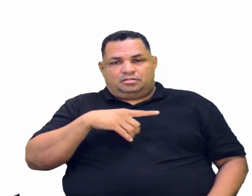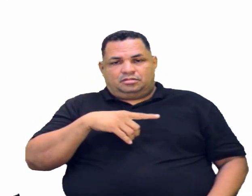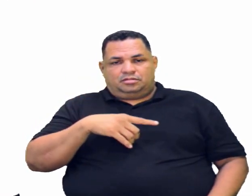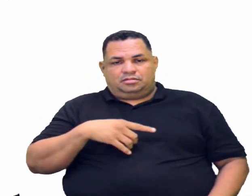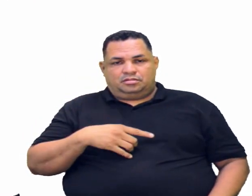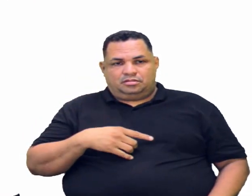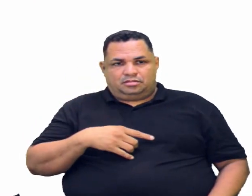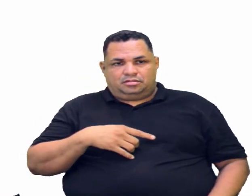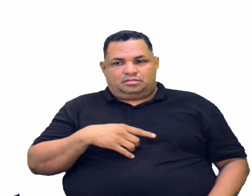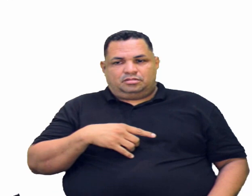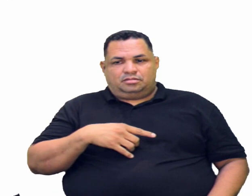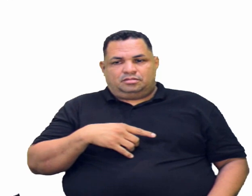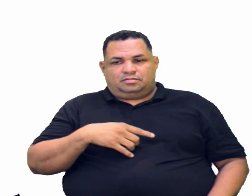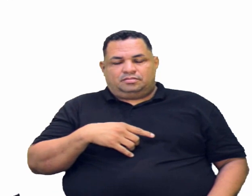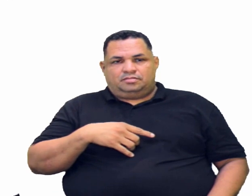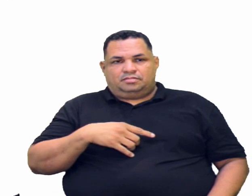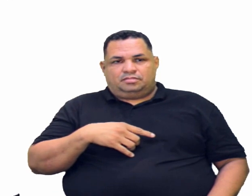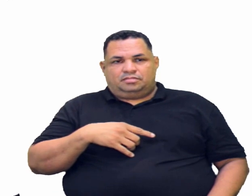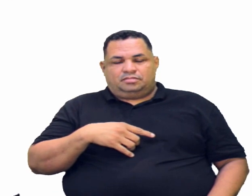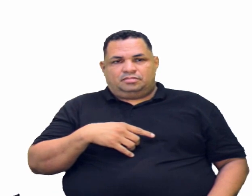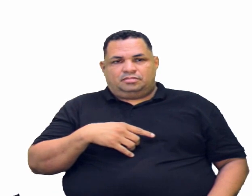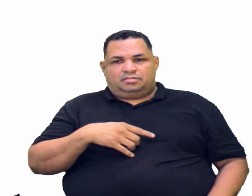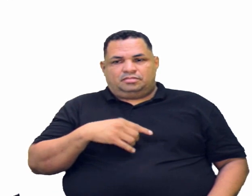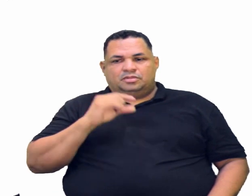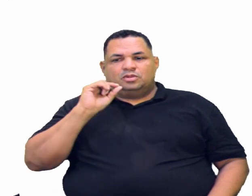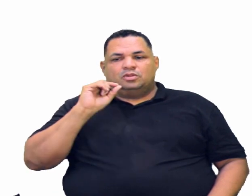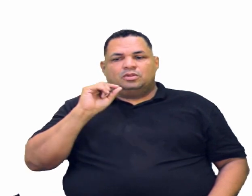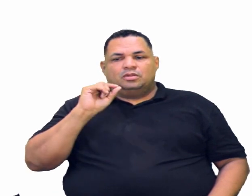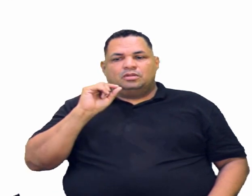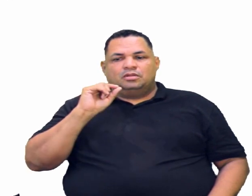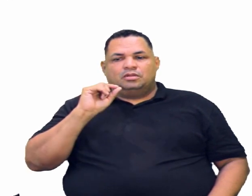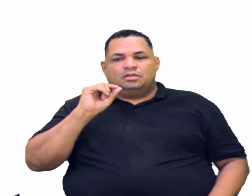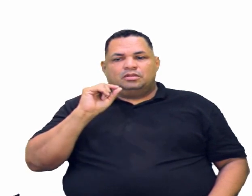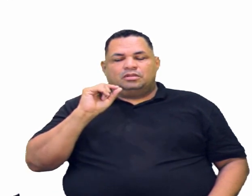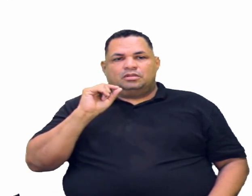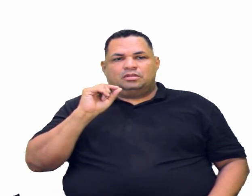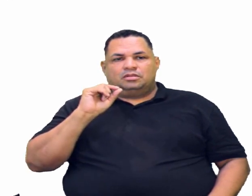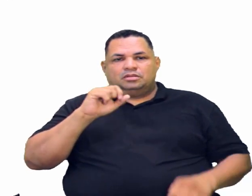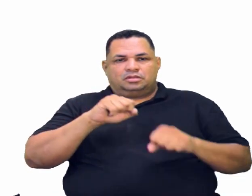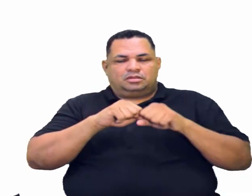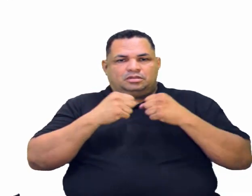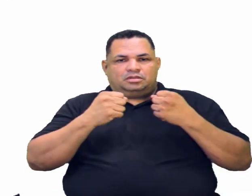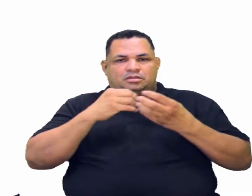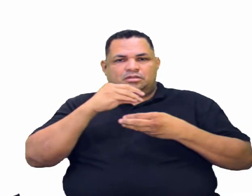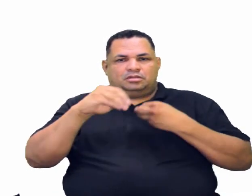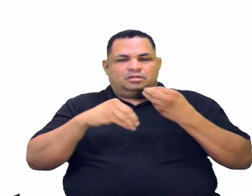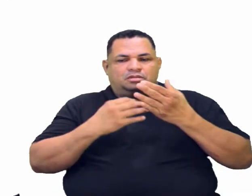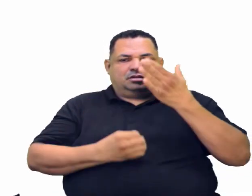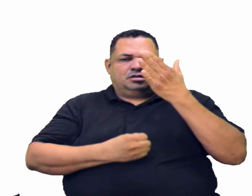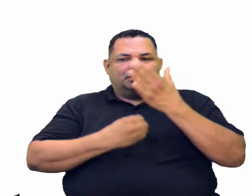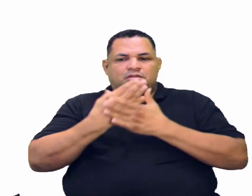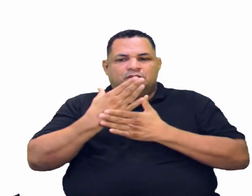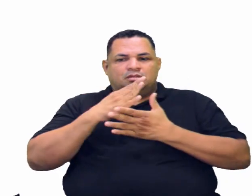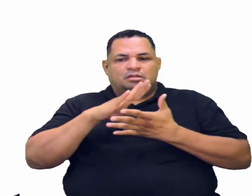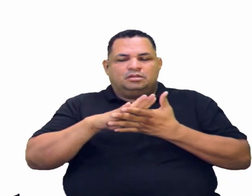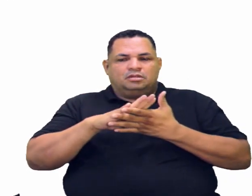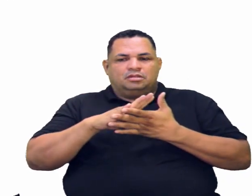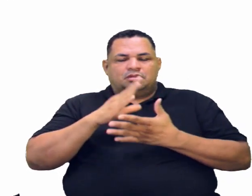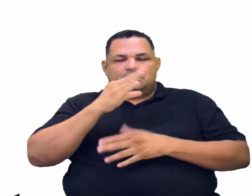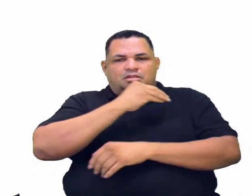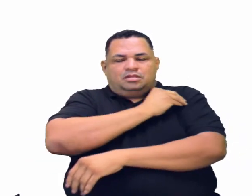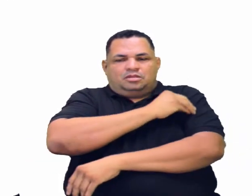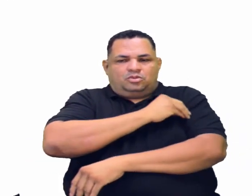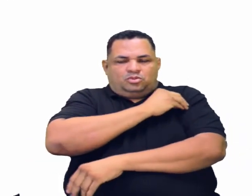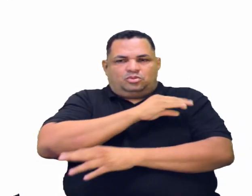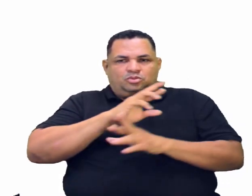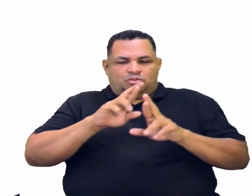originando compostos intermediários que se hidrolisam, ou seja, que se quebram e dão origem a álcools diferentes,